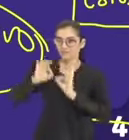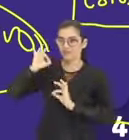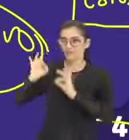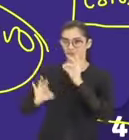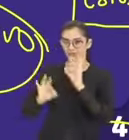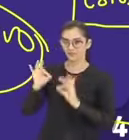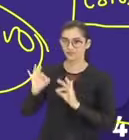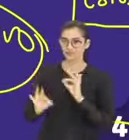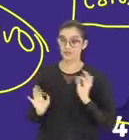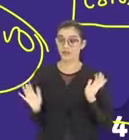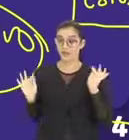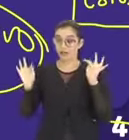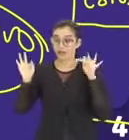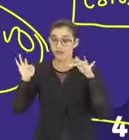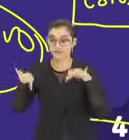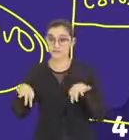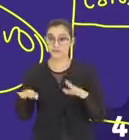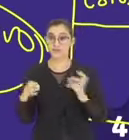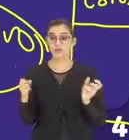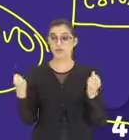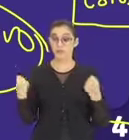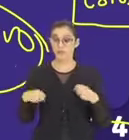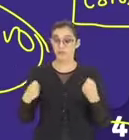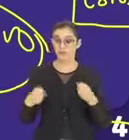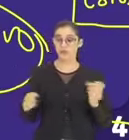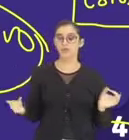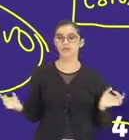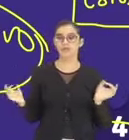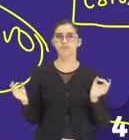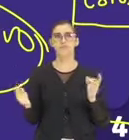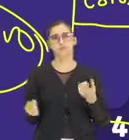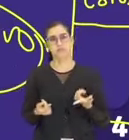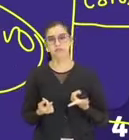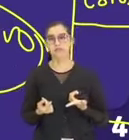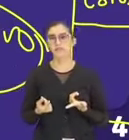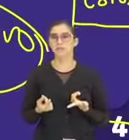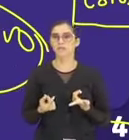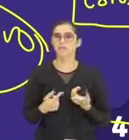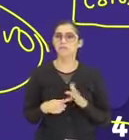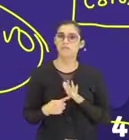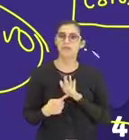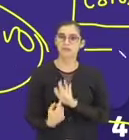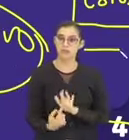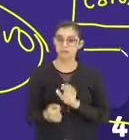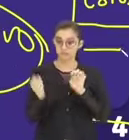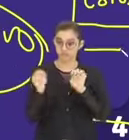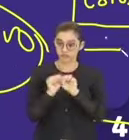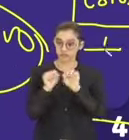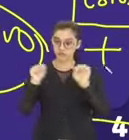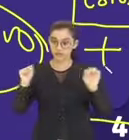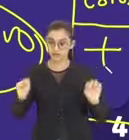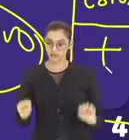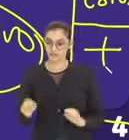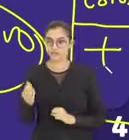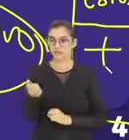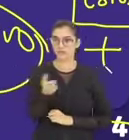No final, eu posso, então, concluir que o sistema digestivo é tal coisa.